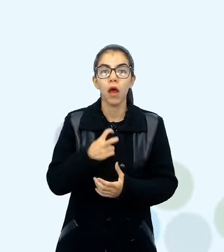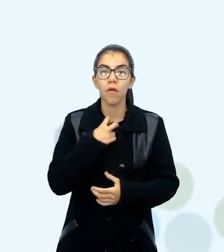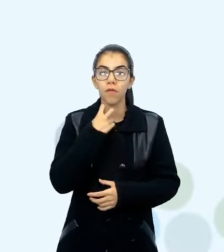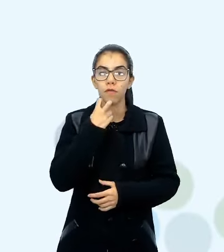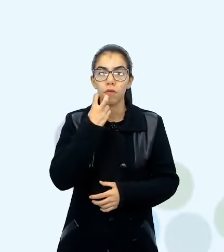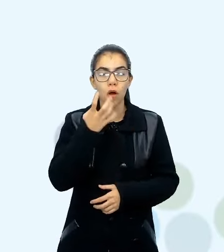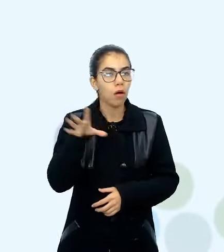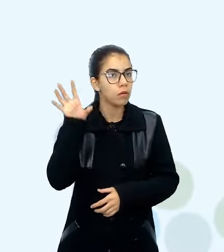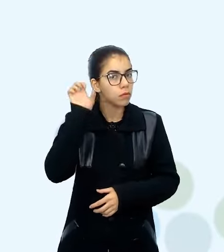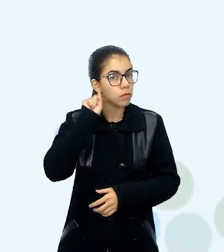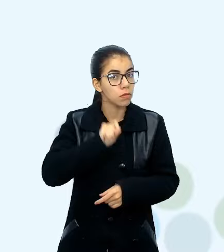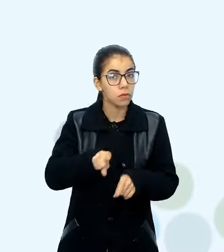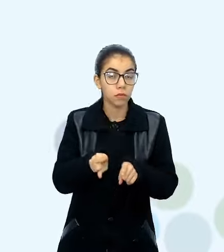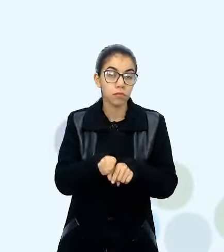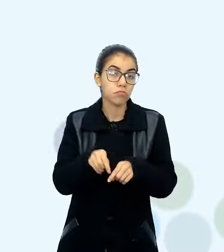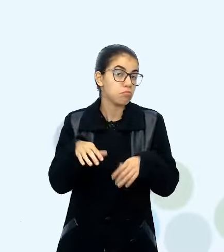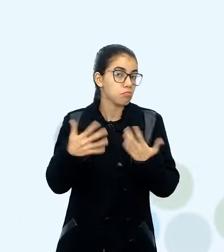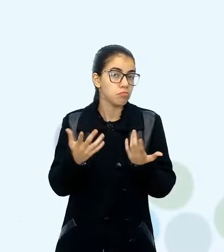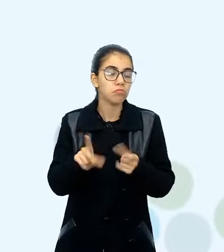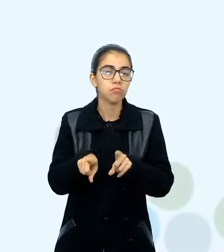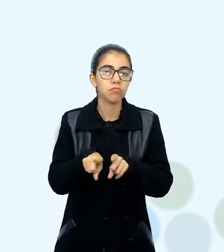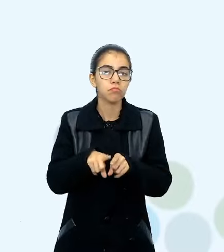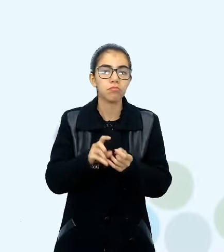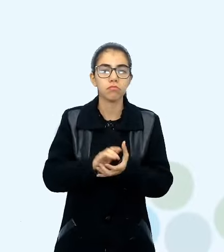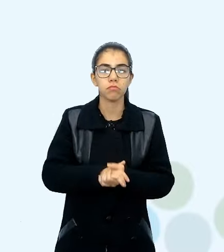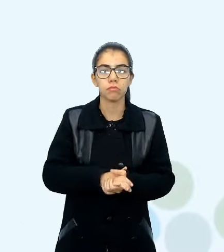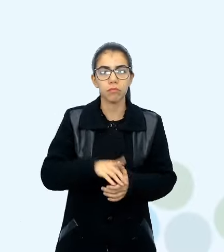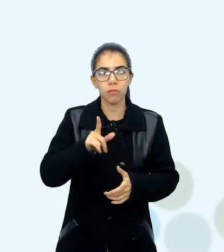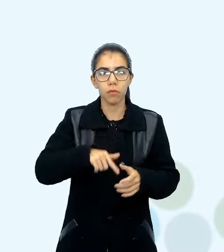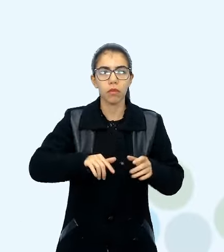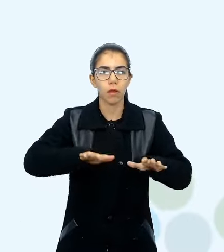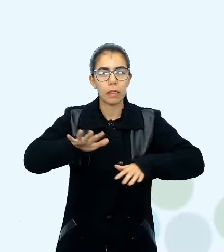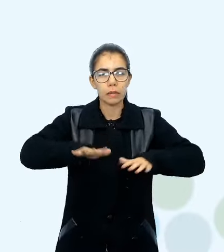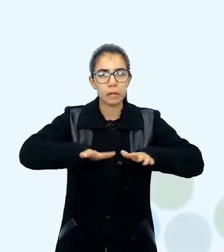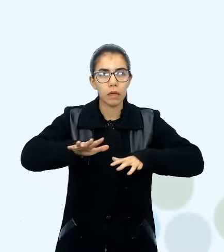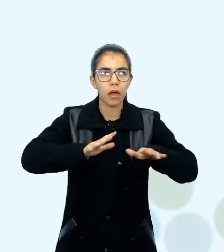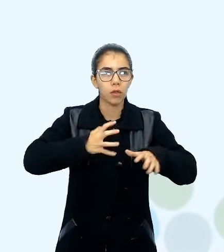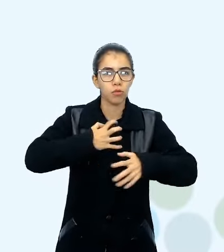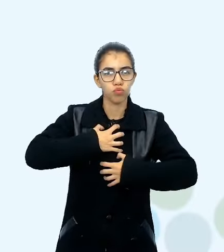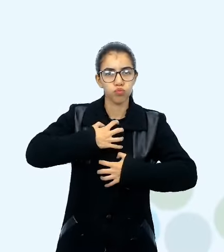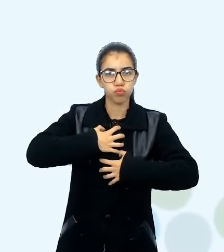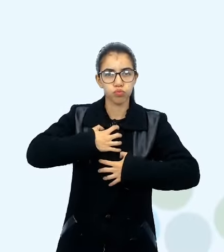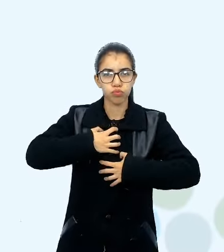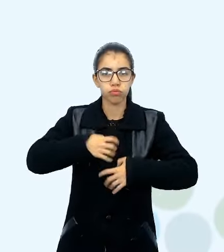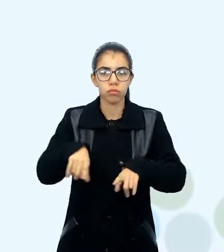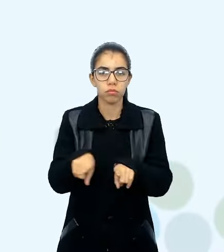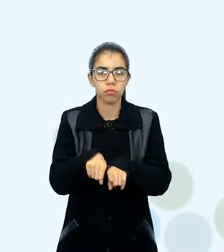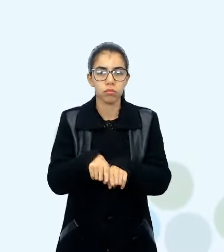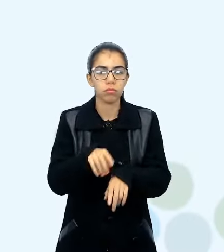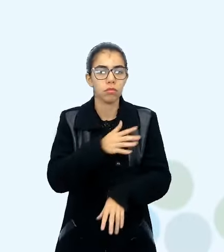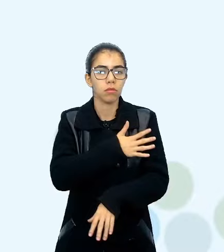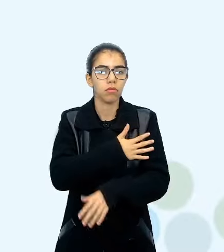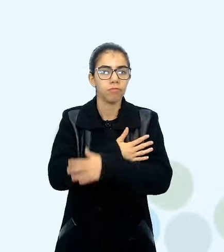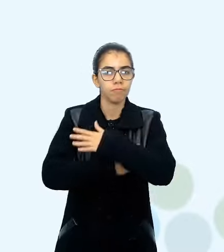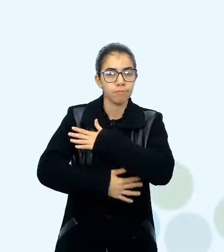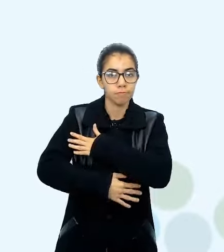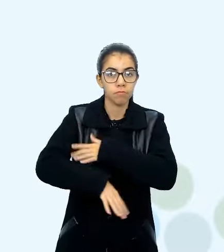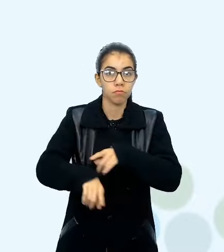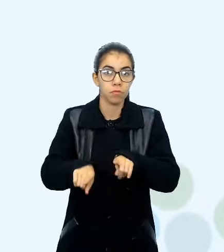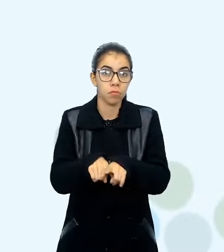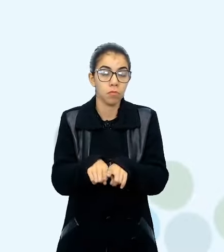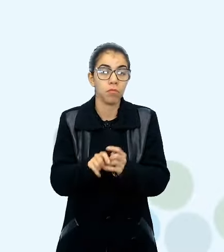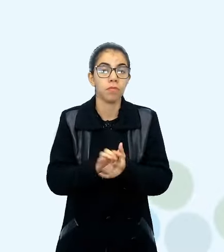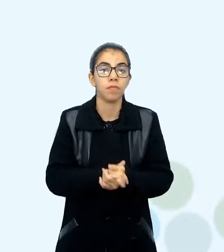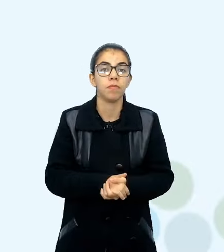usando a audição, ou de repente, se tem uma vibração, ele vai sentir isso pelo sinestésico, proprioceptivo, né? Ou